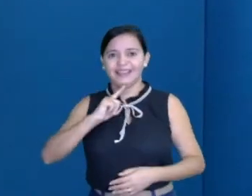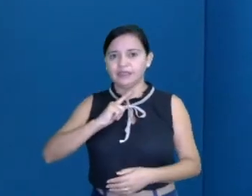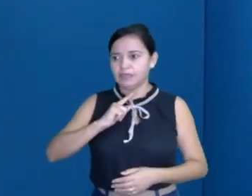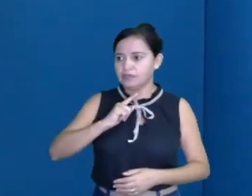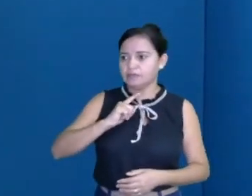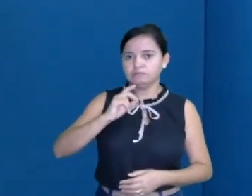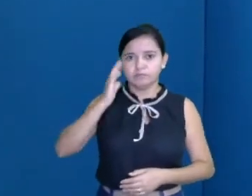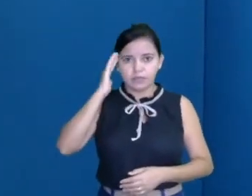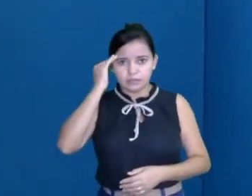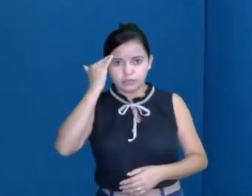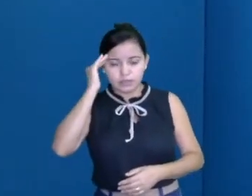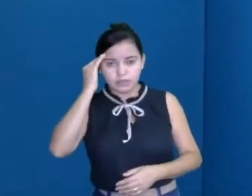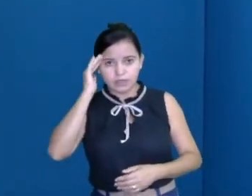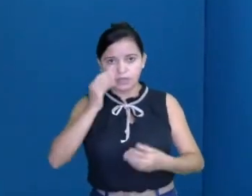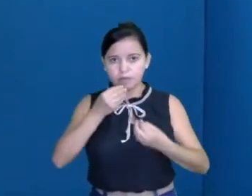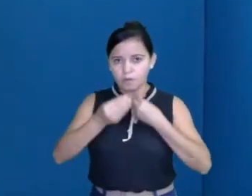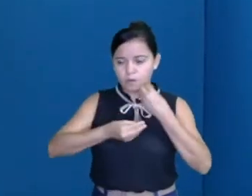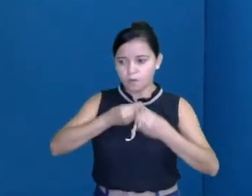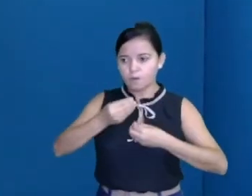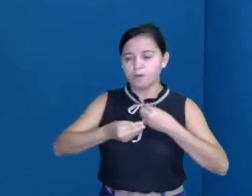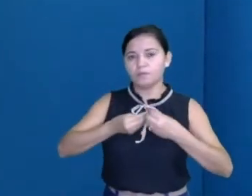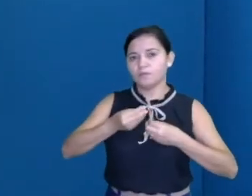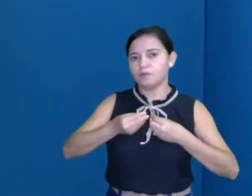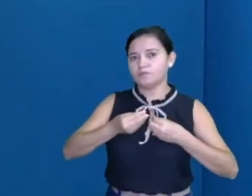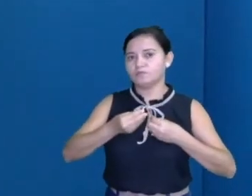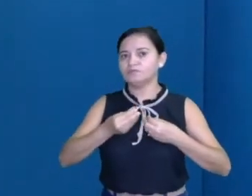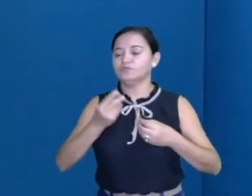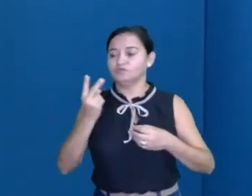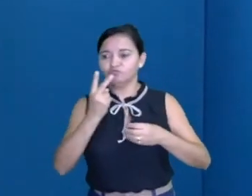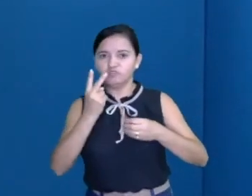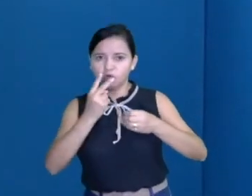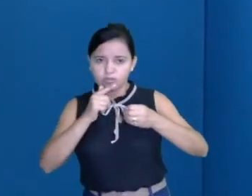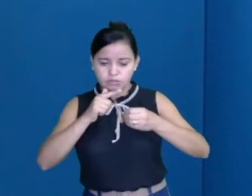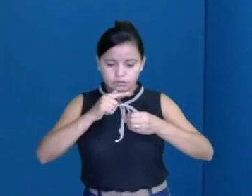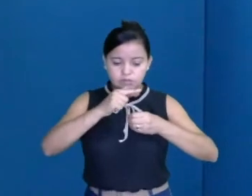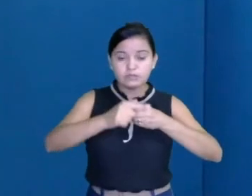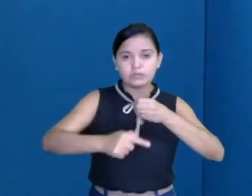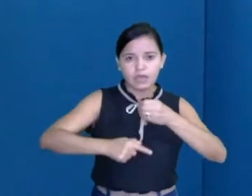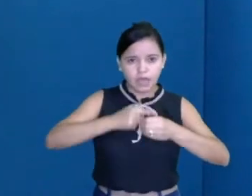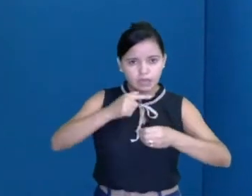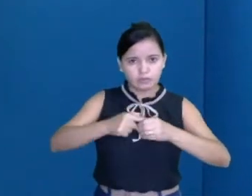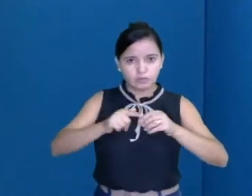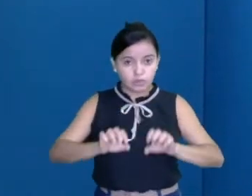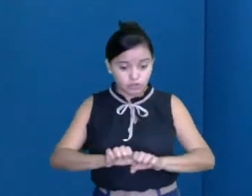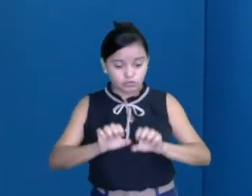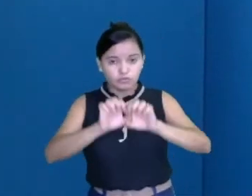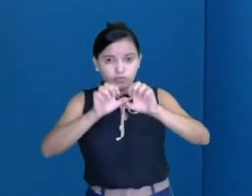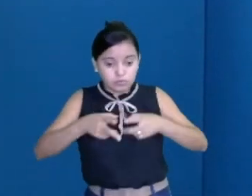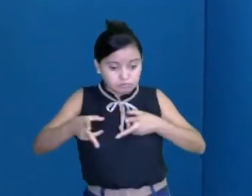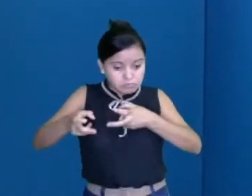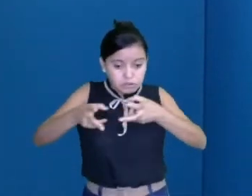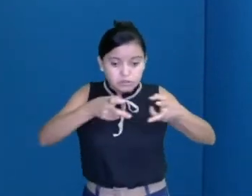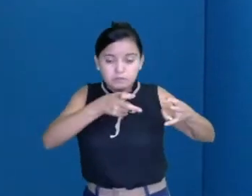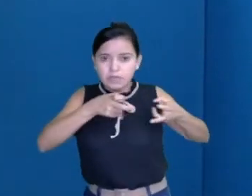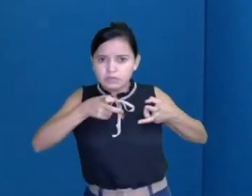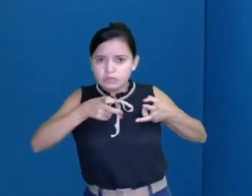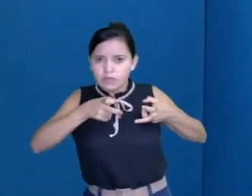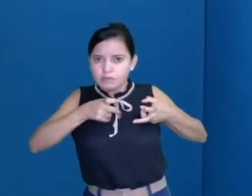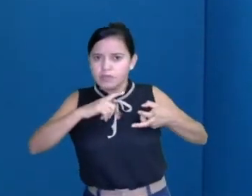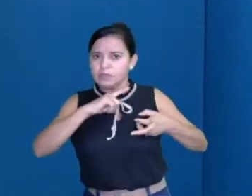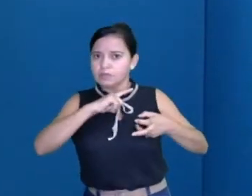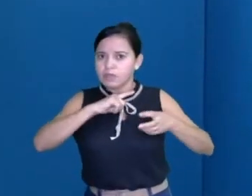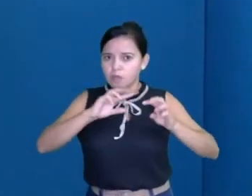inteligível para entender como é o comportamento desses átomos. Que é essa estrutura que a gente percebe que ela tem um grande vazio, que ela tem uma